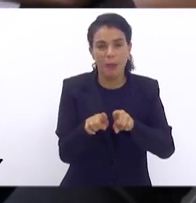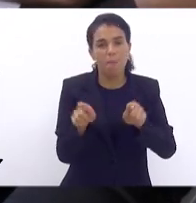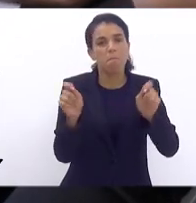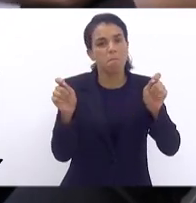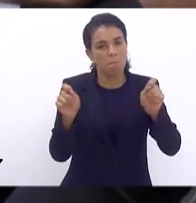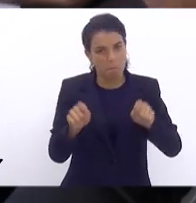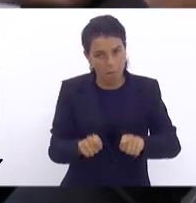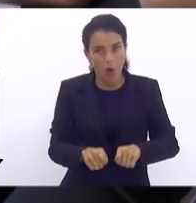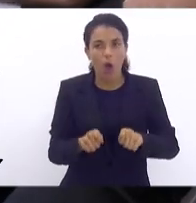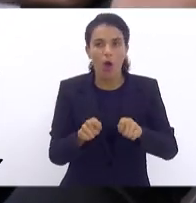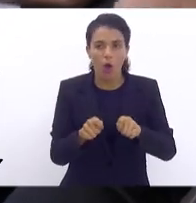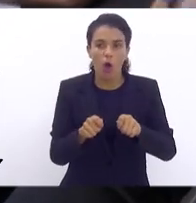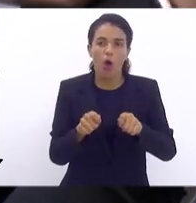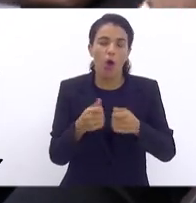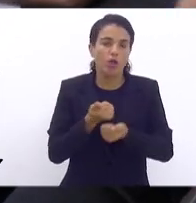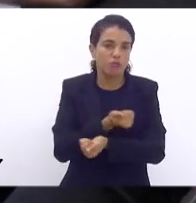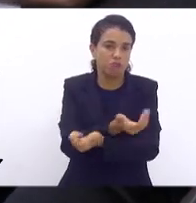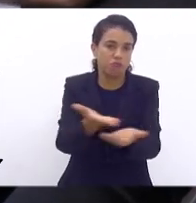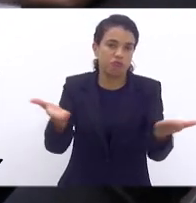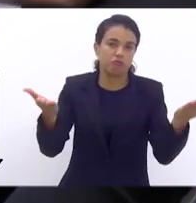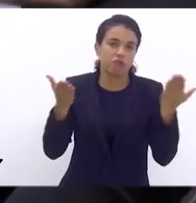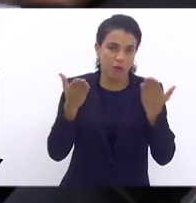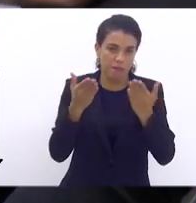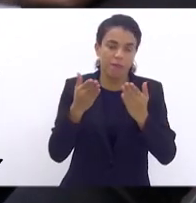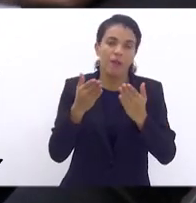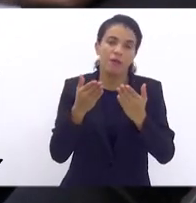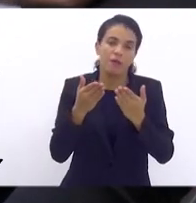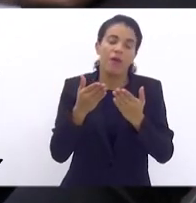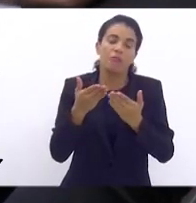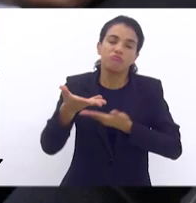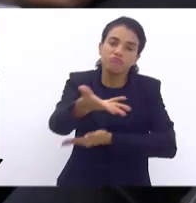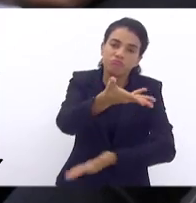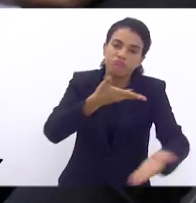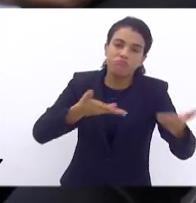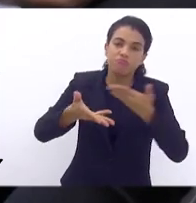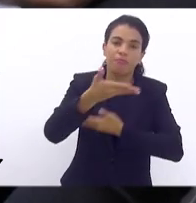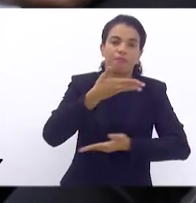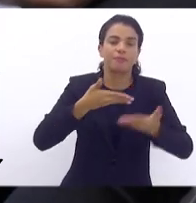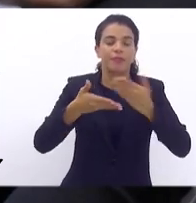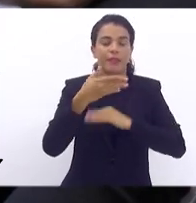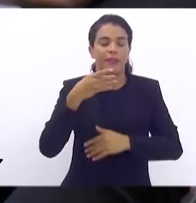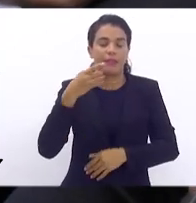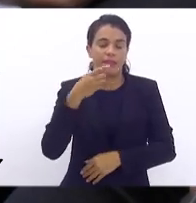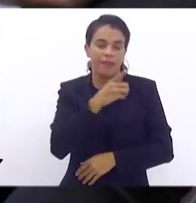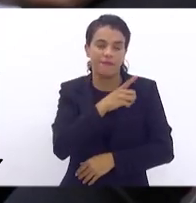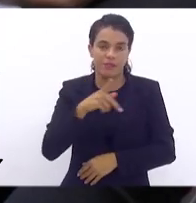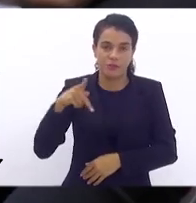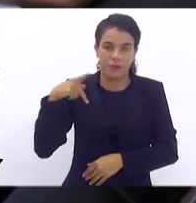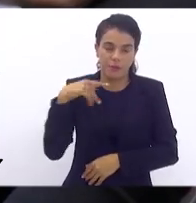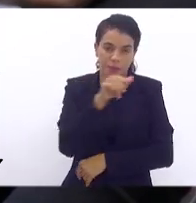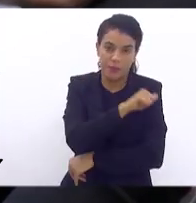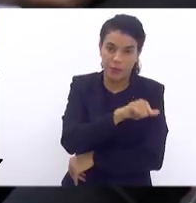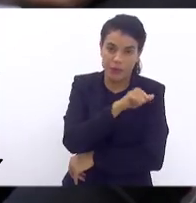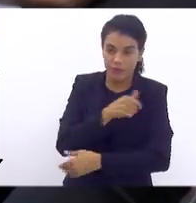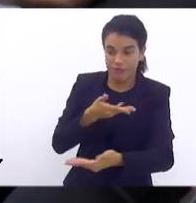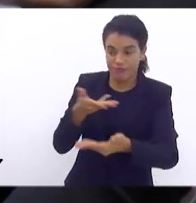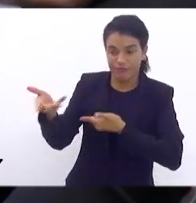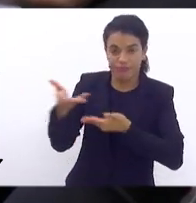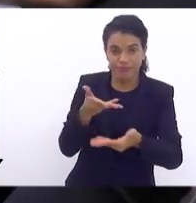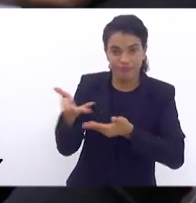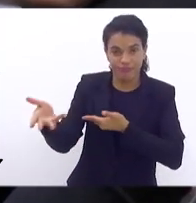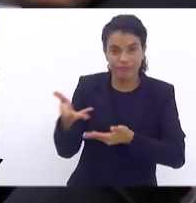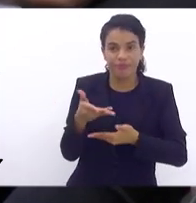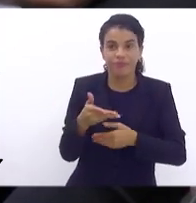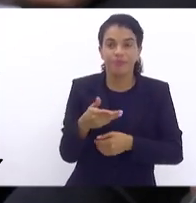podem fornecer esse sistema para defensoria do Rio a gente tá intratativas aí conversando para implementar inicialmente